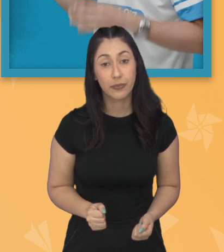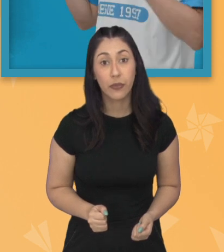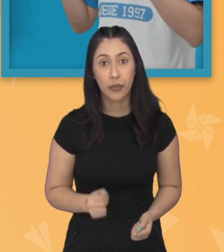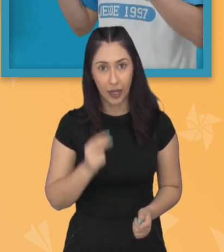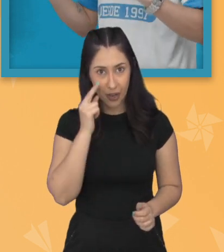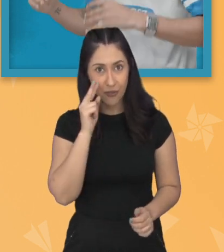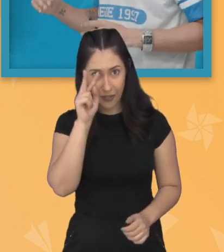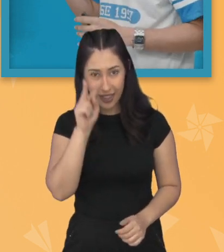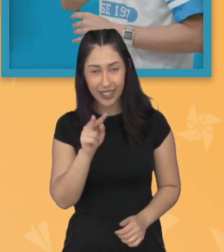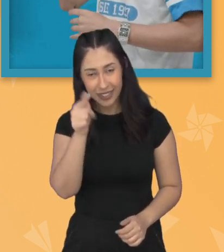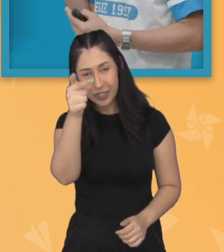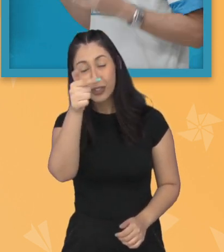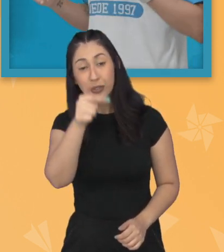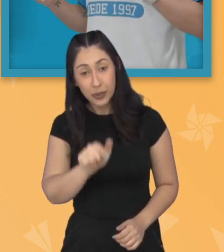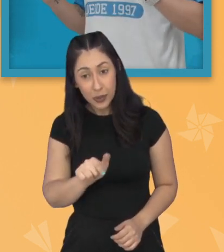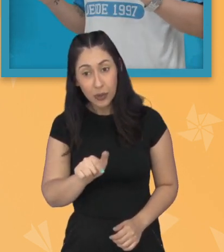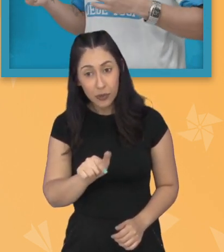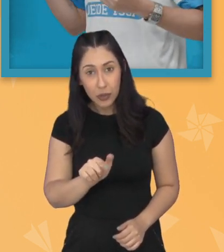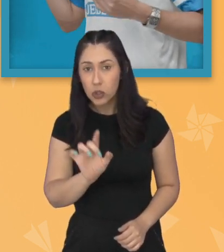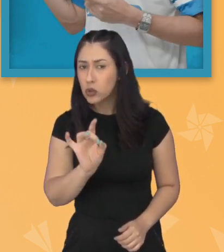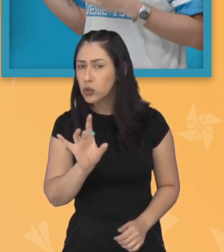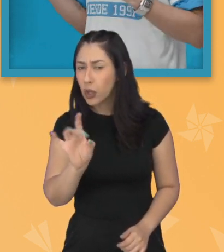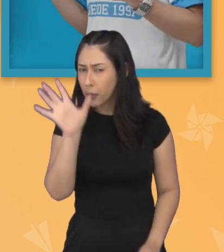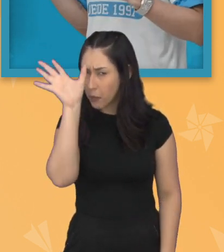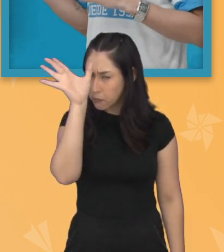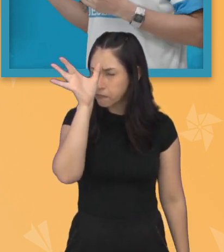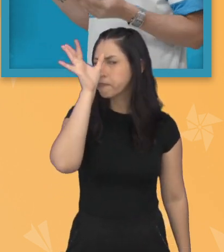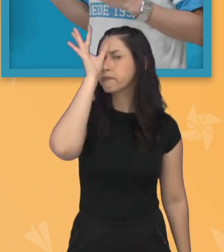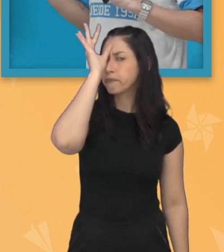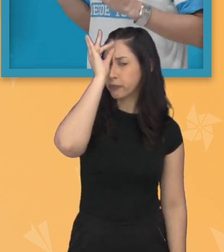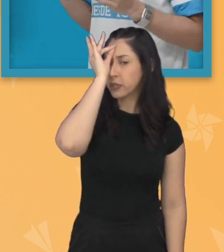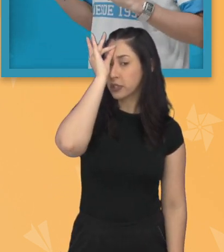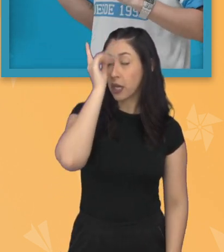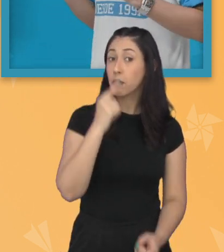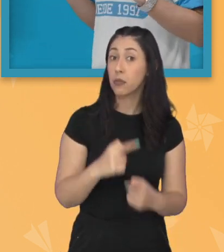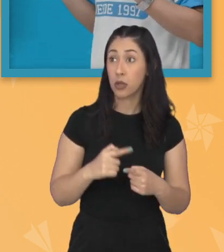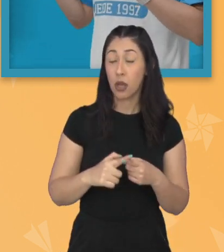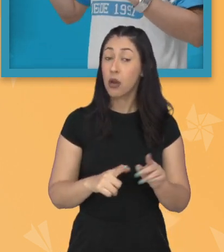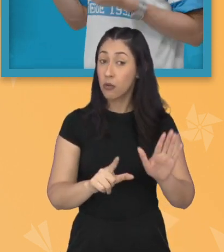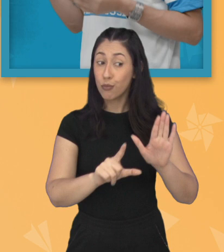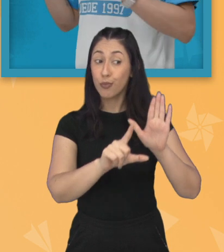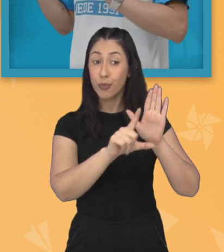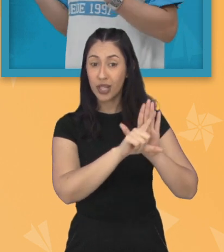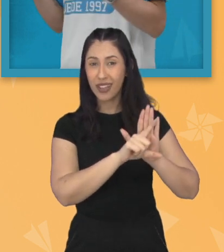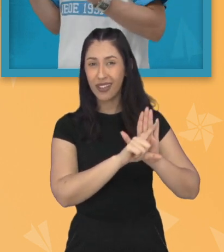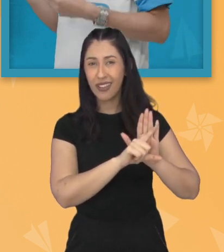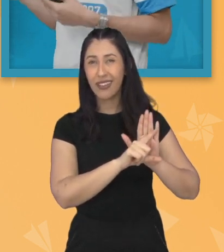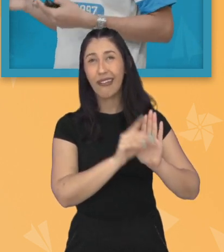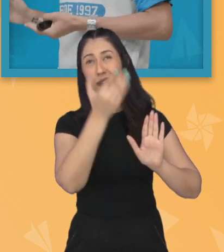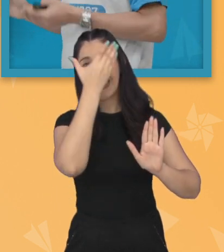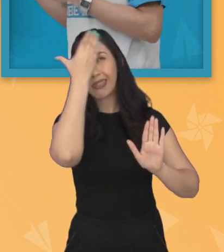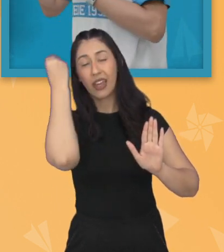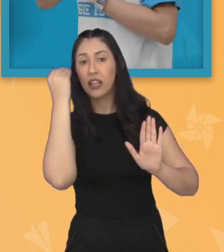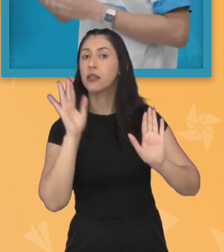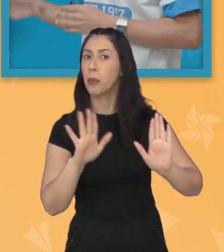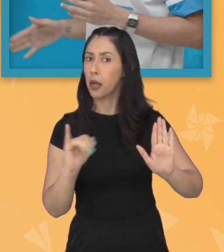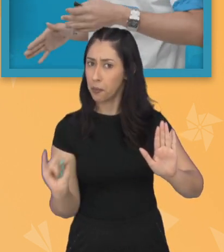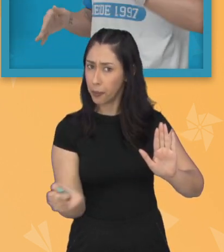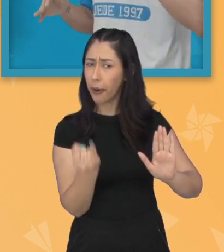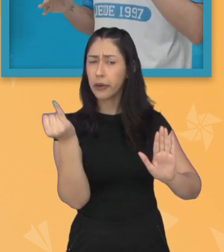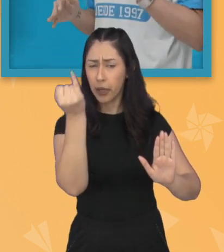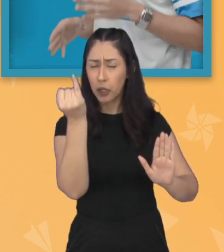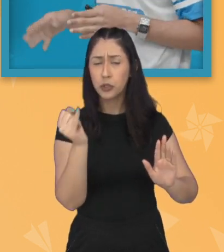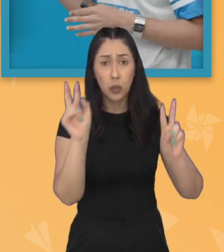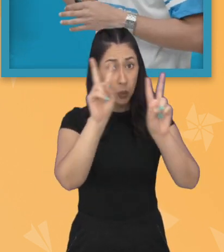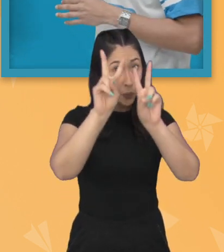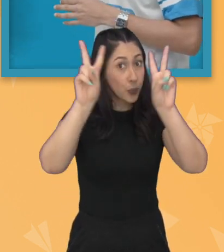mais uma vez, só pra gente fixar, até que geralmente essa é uma das leis que geralmente o pessoal menos lembra em relação às outras. Abre